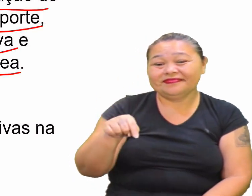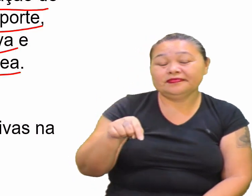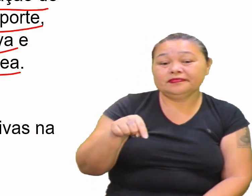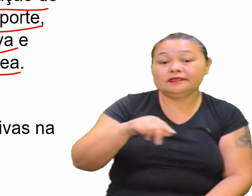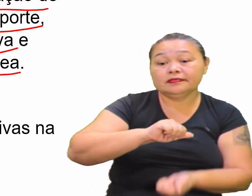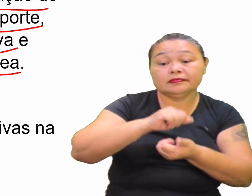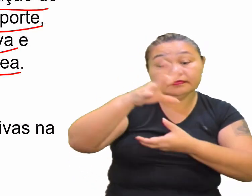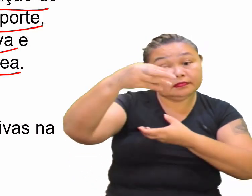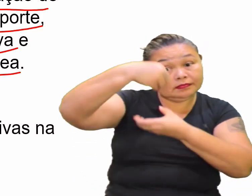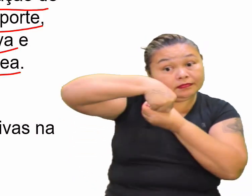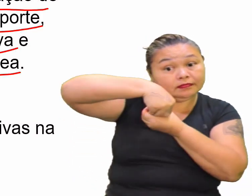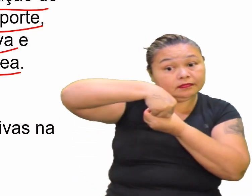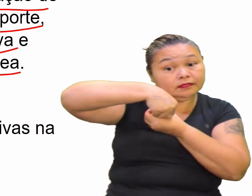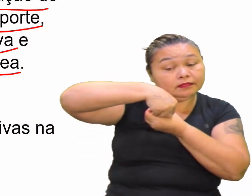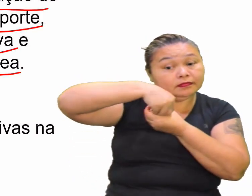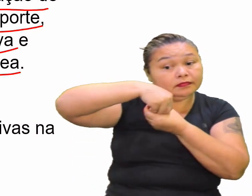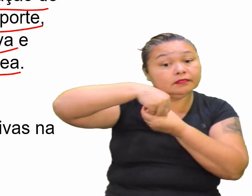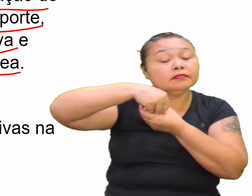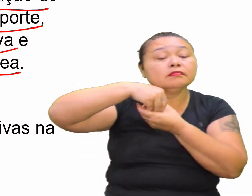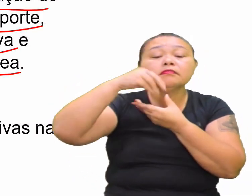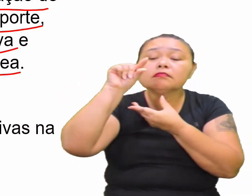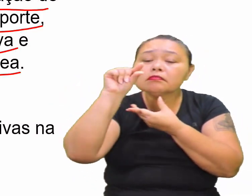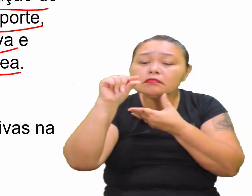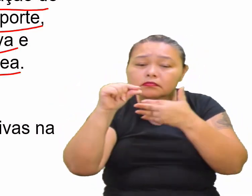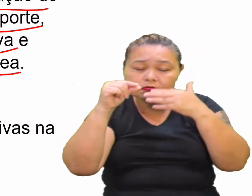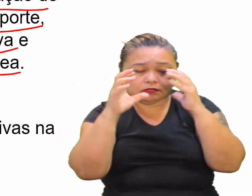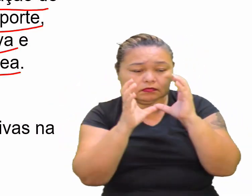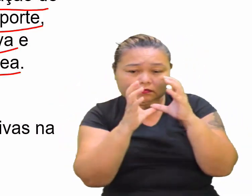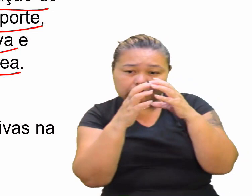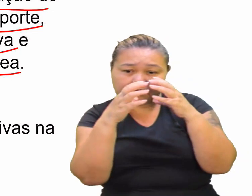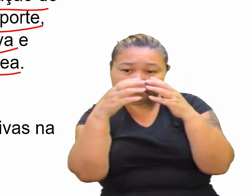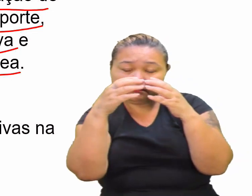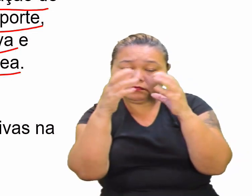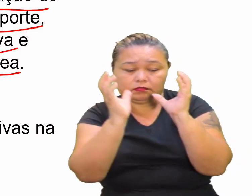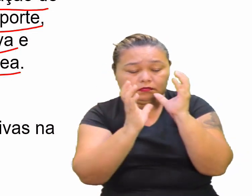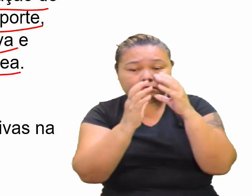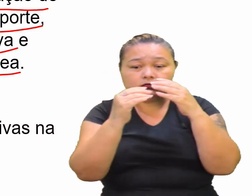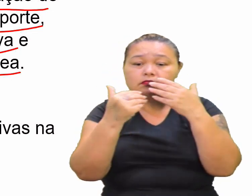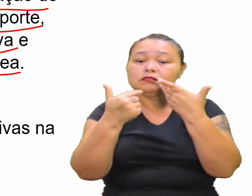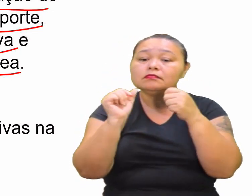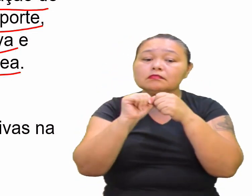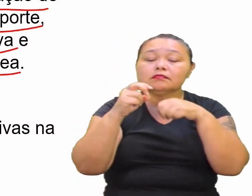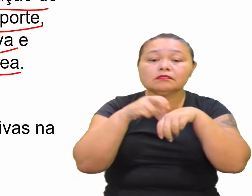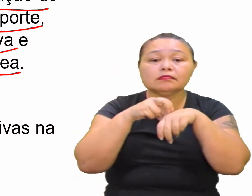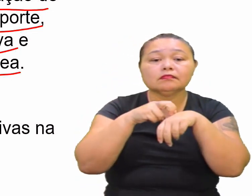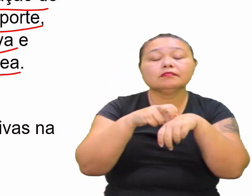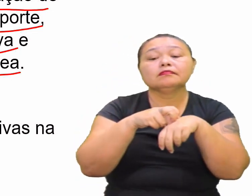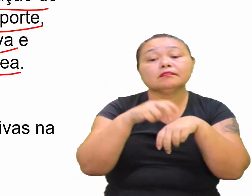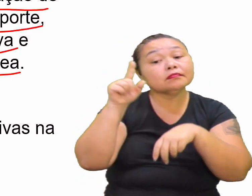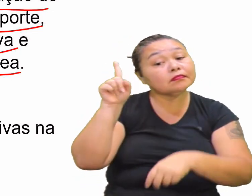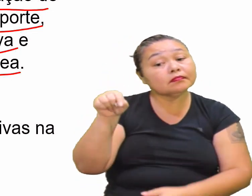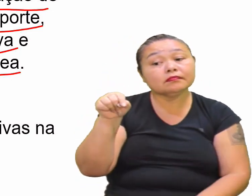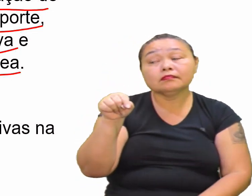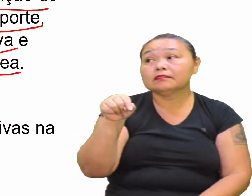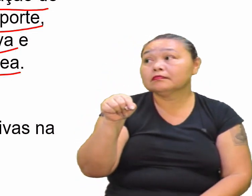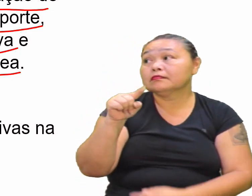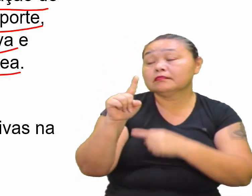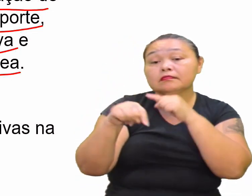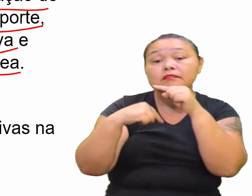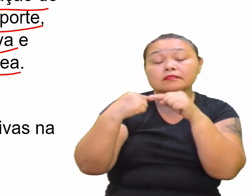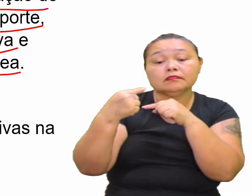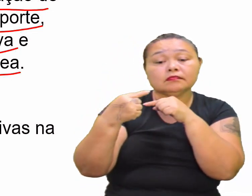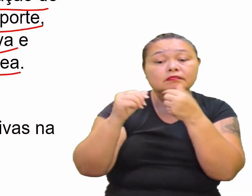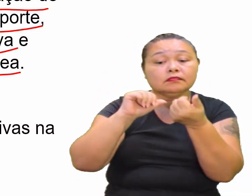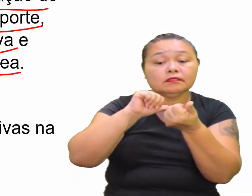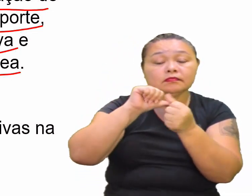aí a gente tem, né, as pequenas espécies, esses pequenos arbustos de pequenos portes. Então, nessa fase,